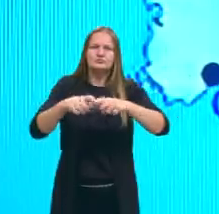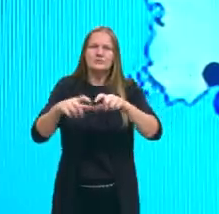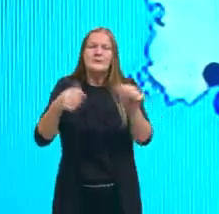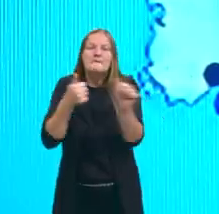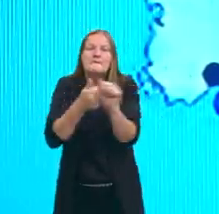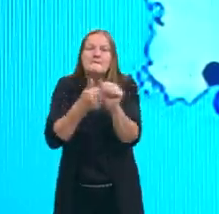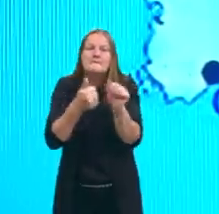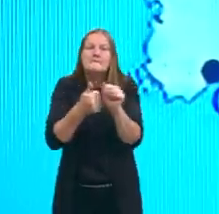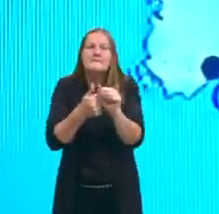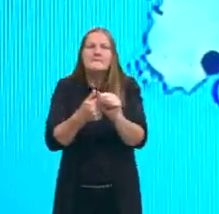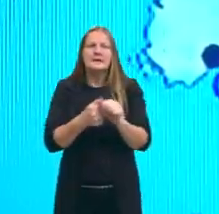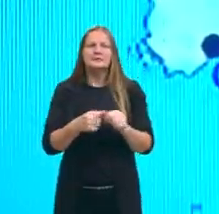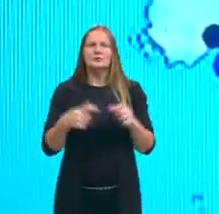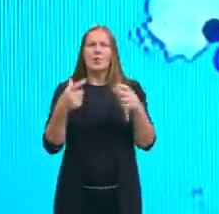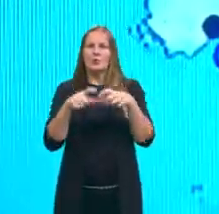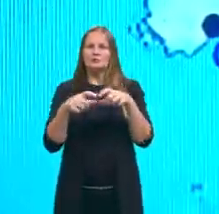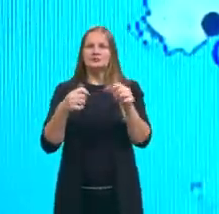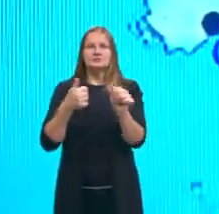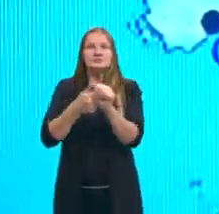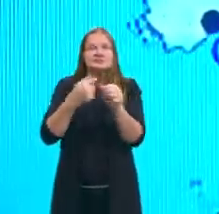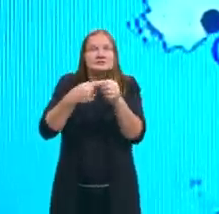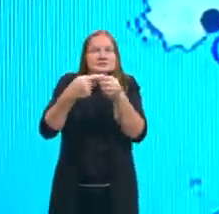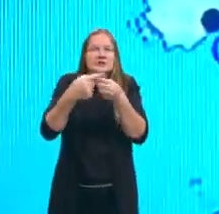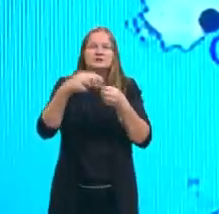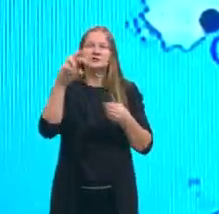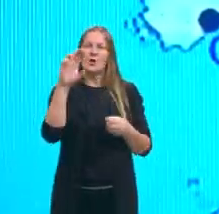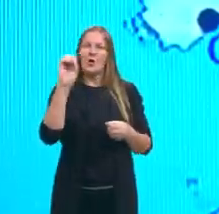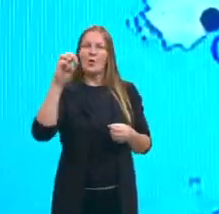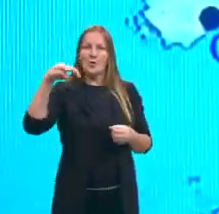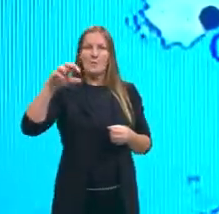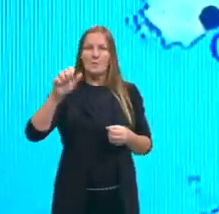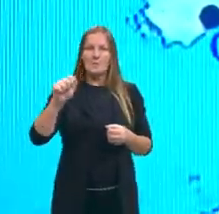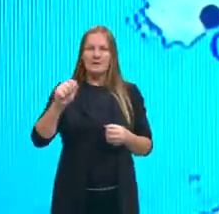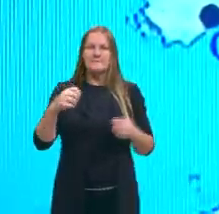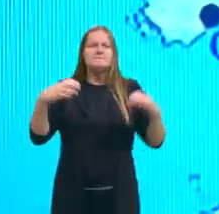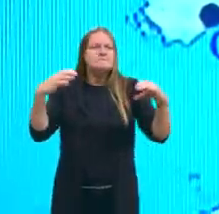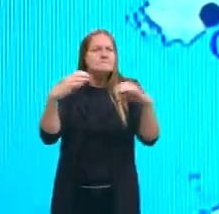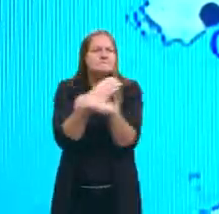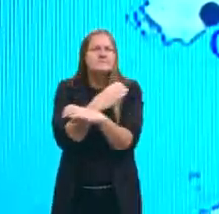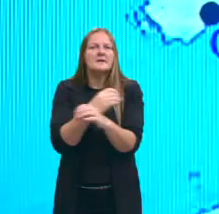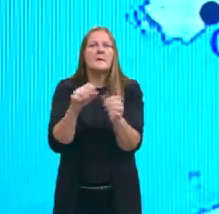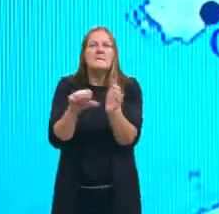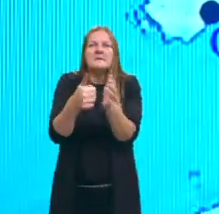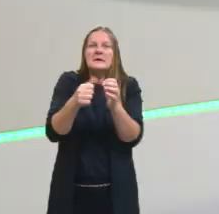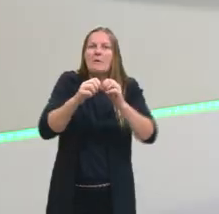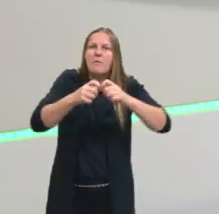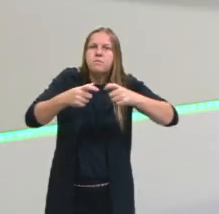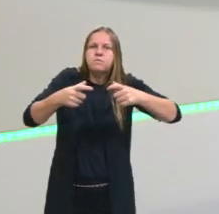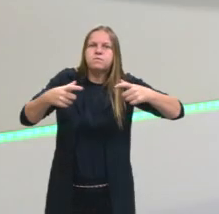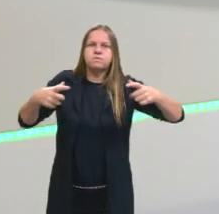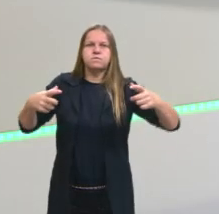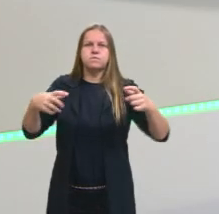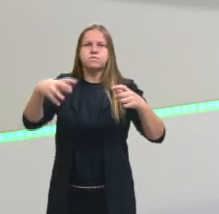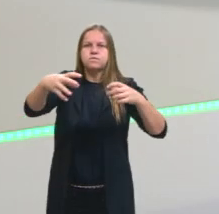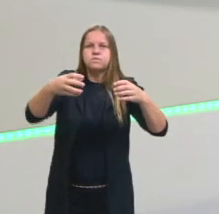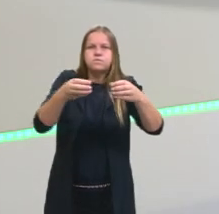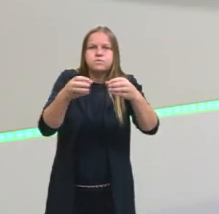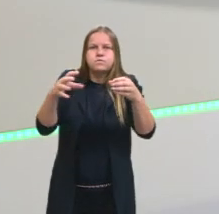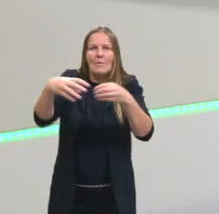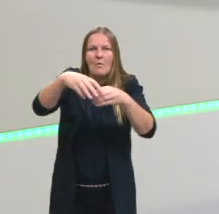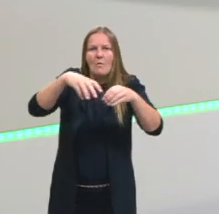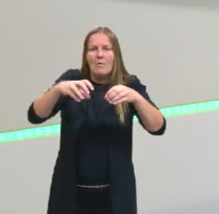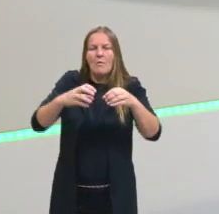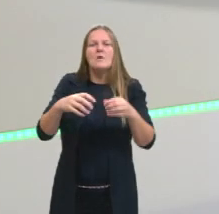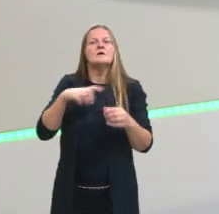próxima de onde estava a cidade de Roma completando essa primeira expansão ainda no período